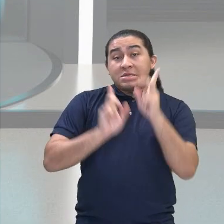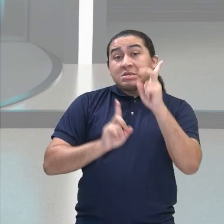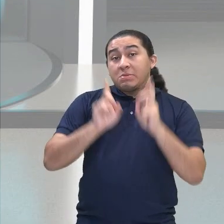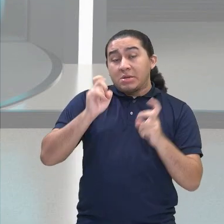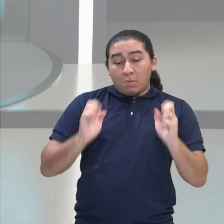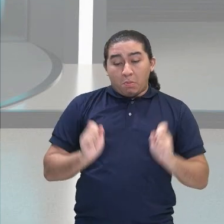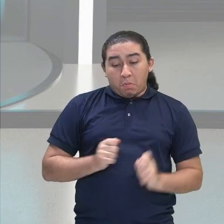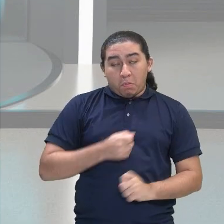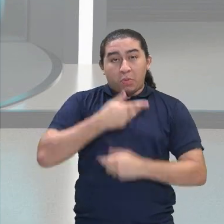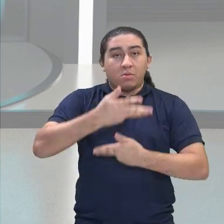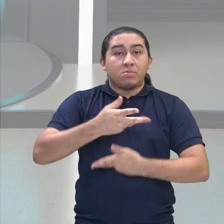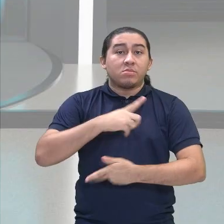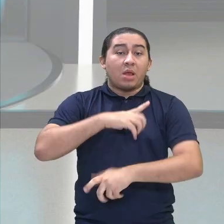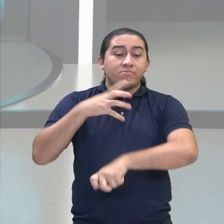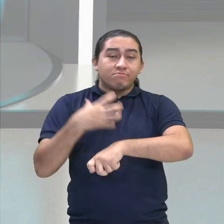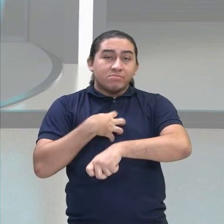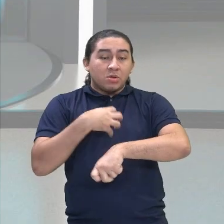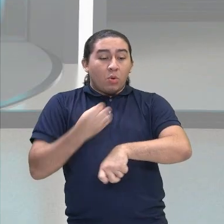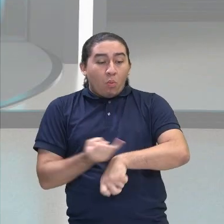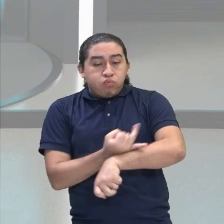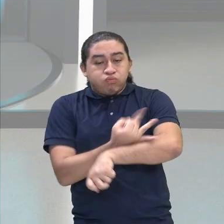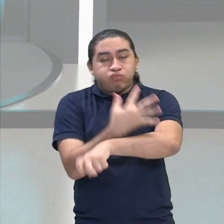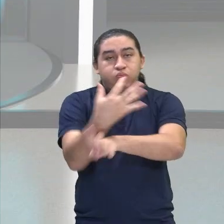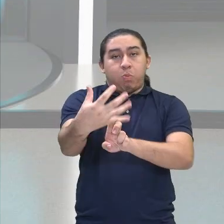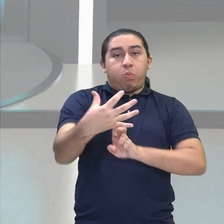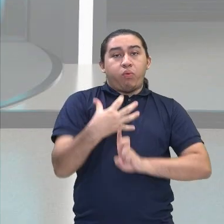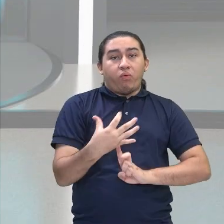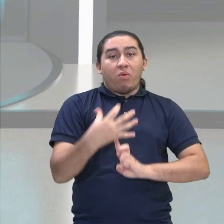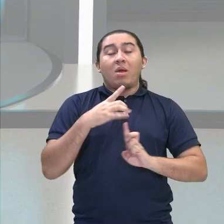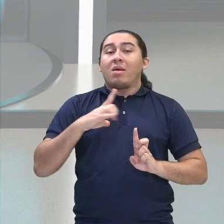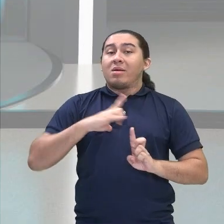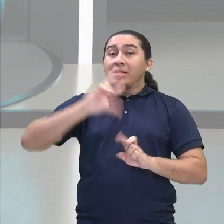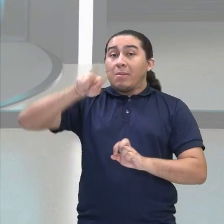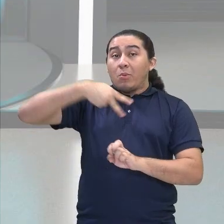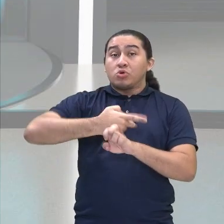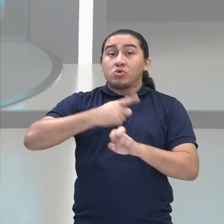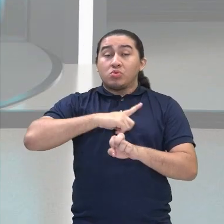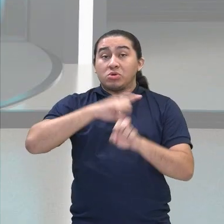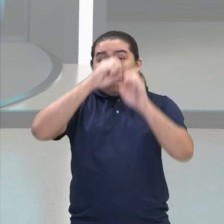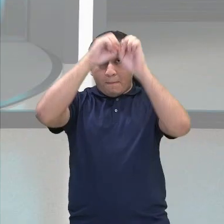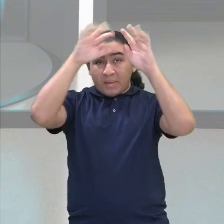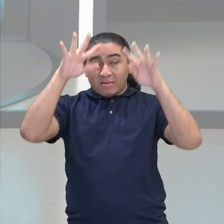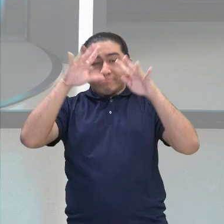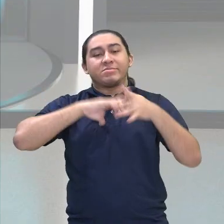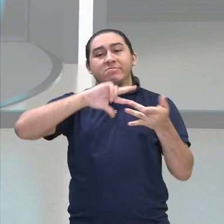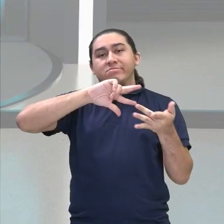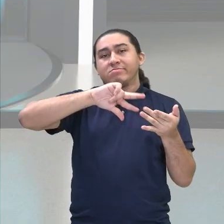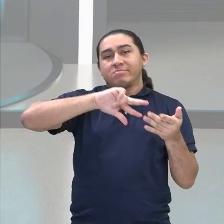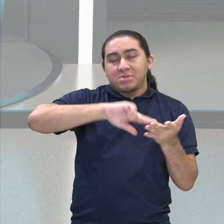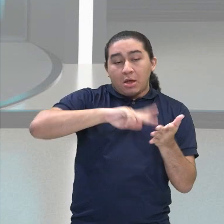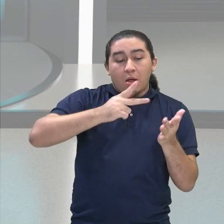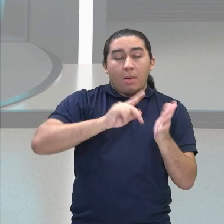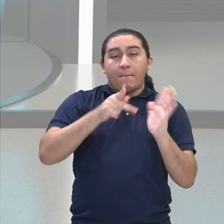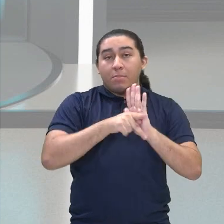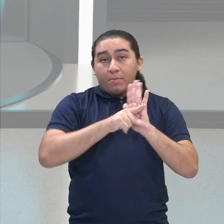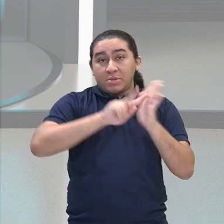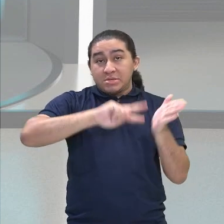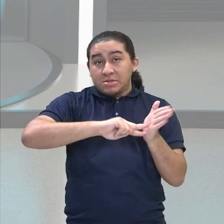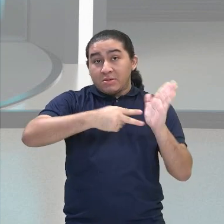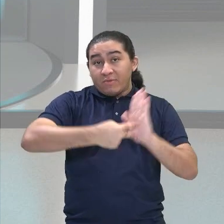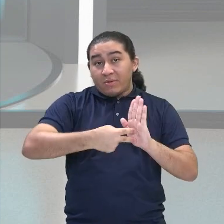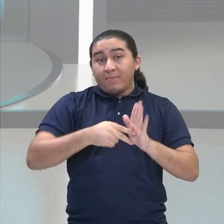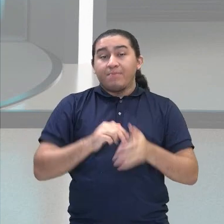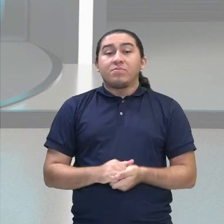a um sentimento e tudo vai passar a ter significado. Desse modo, a gente vai trazer